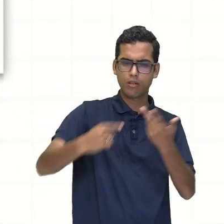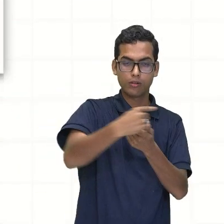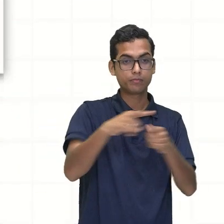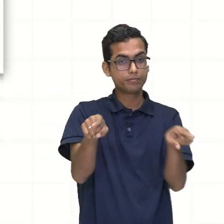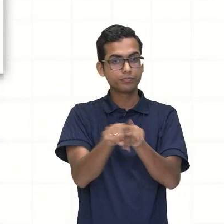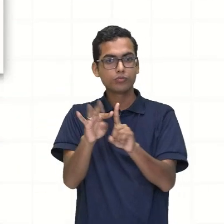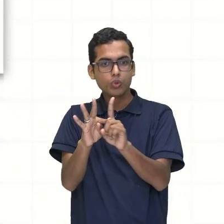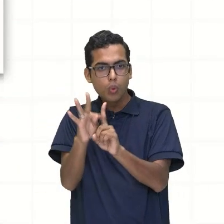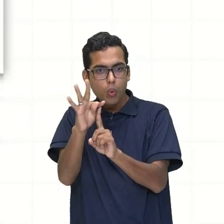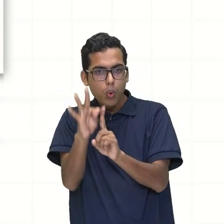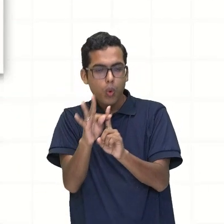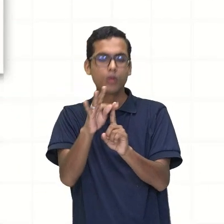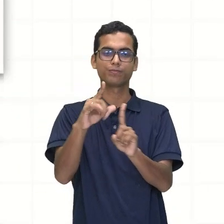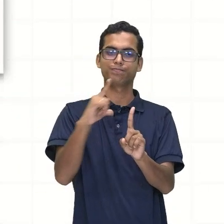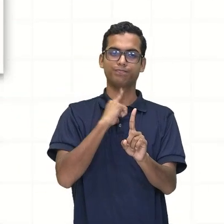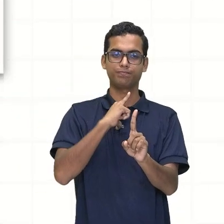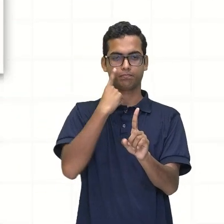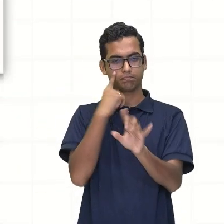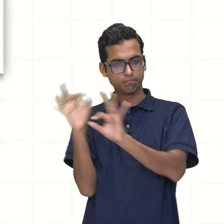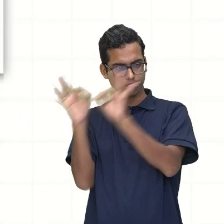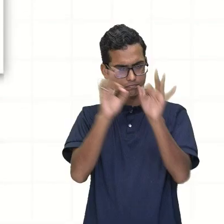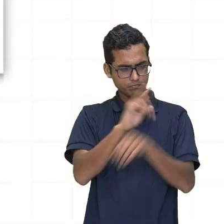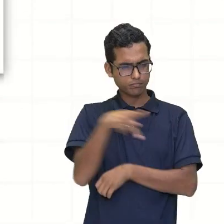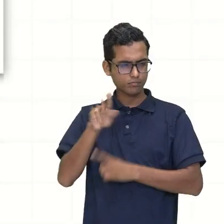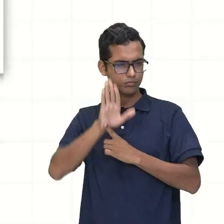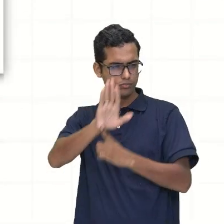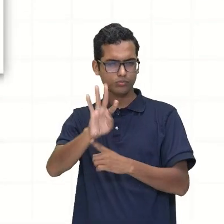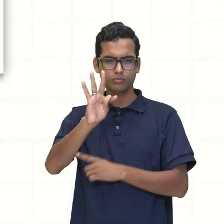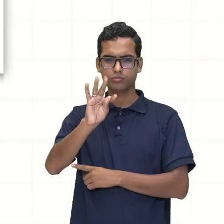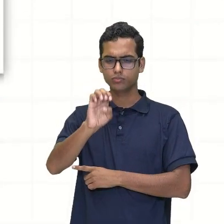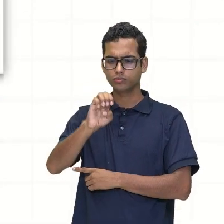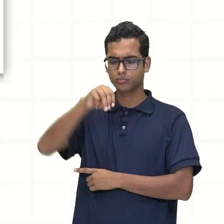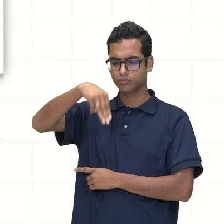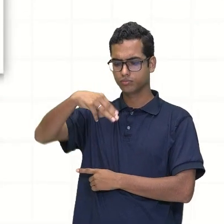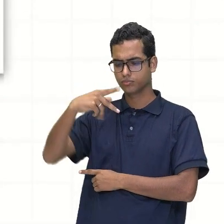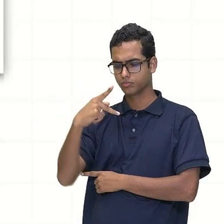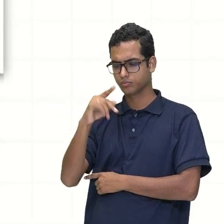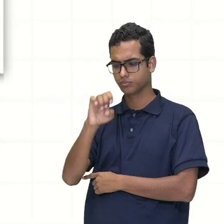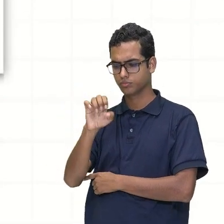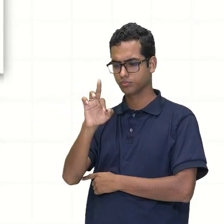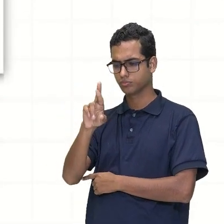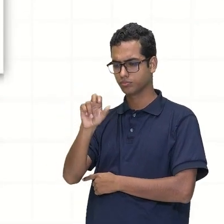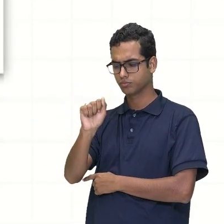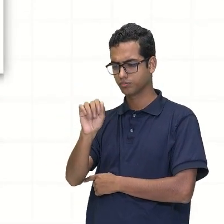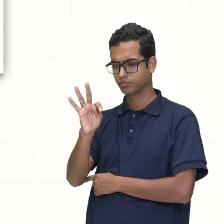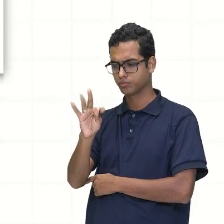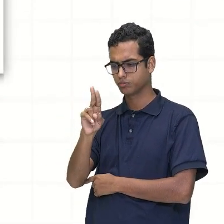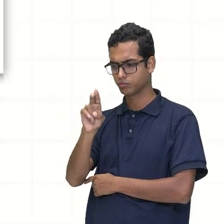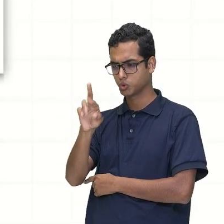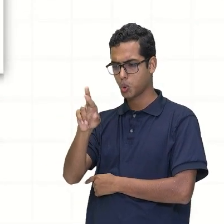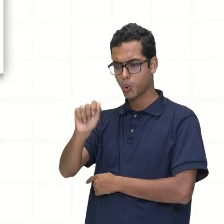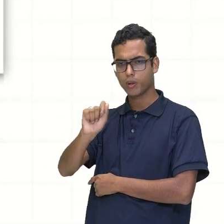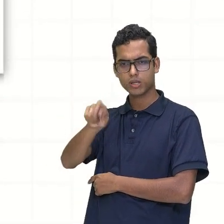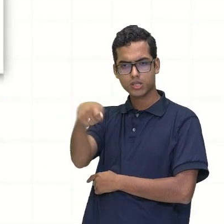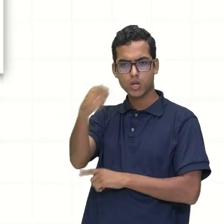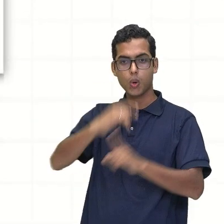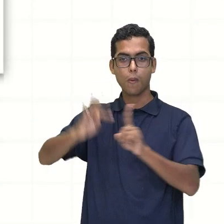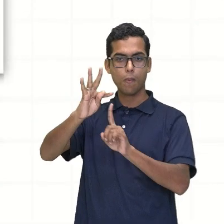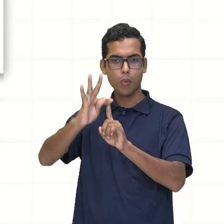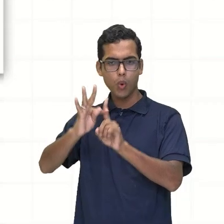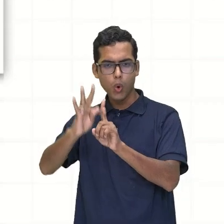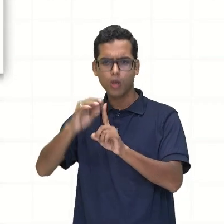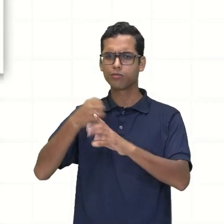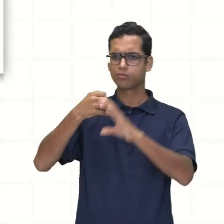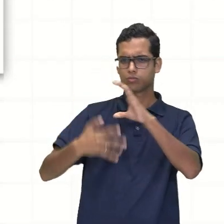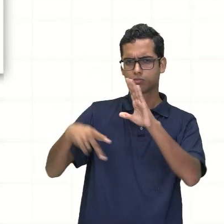professora Yara colocou aí para a gente no vídeo, né? Então, todos esses processos, né, todas essas características que